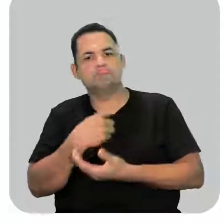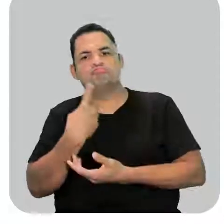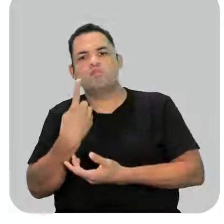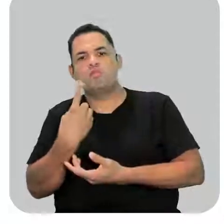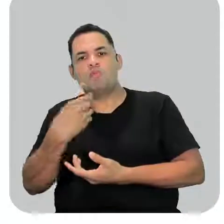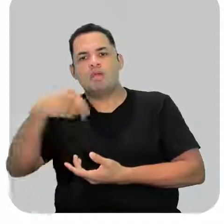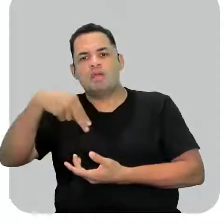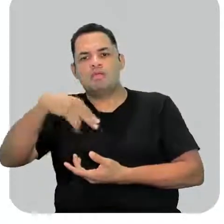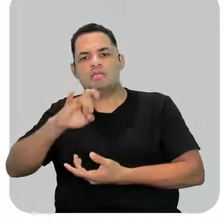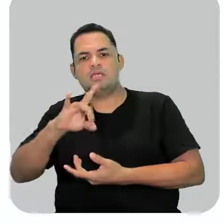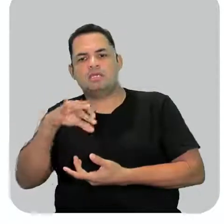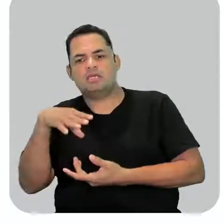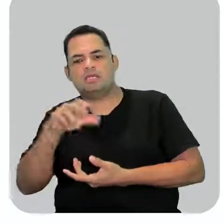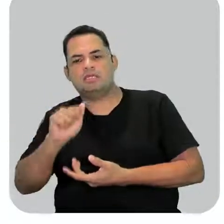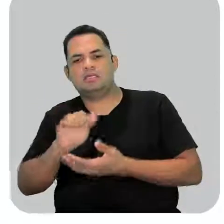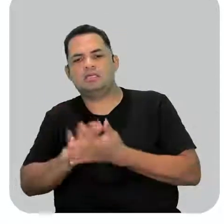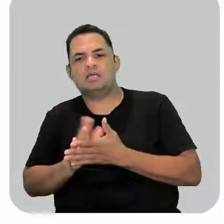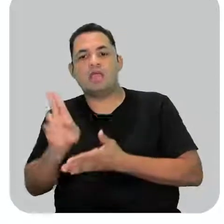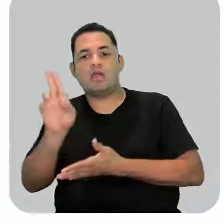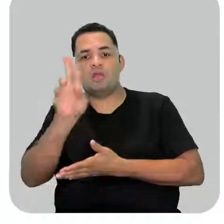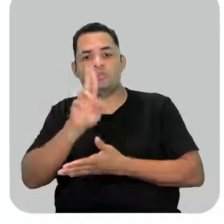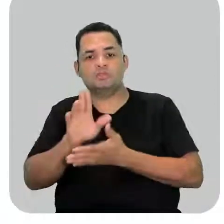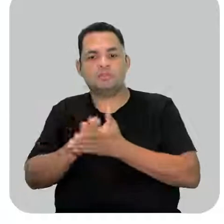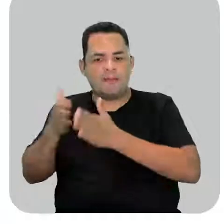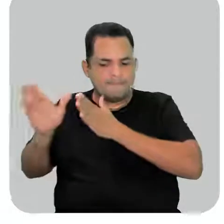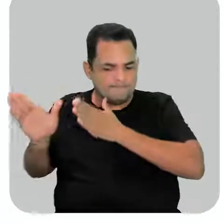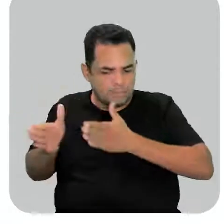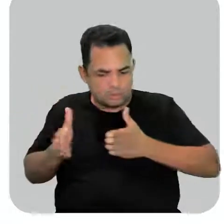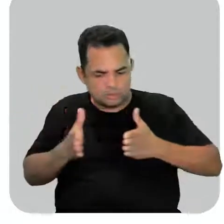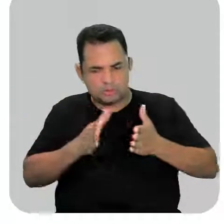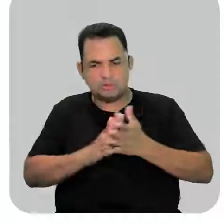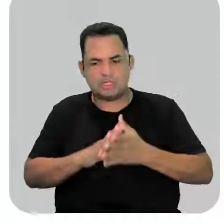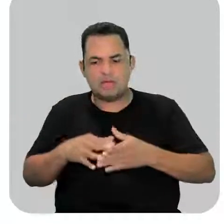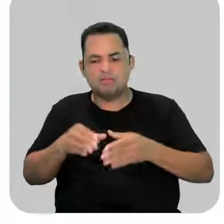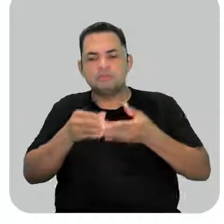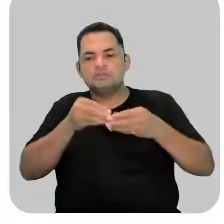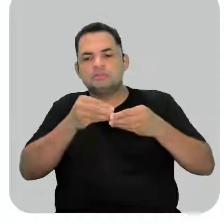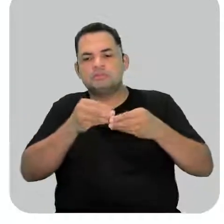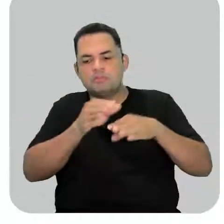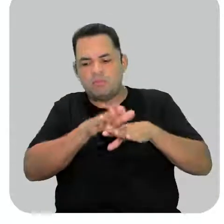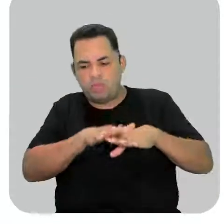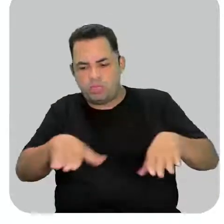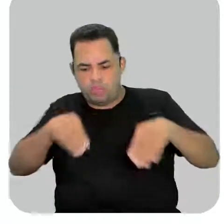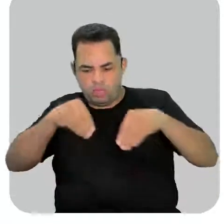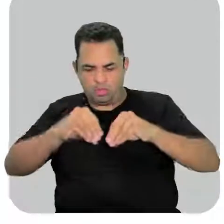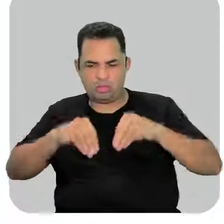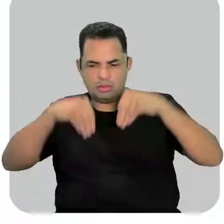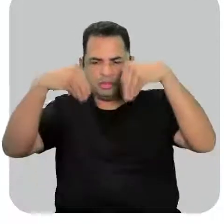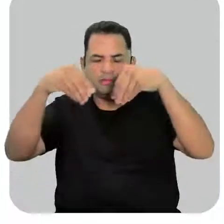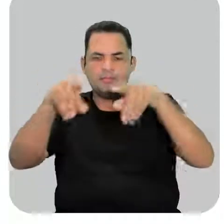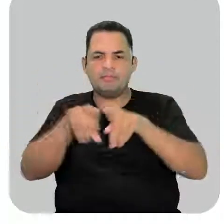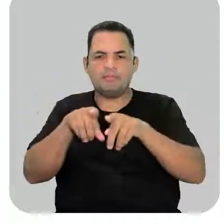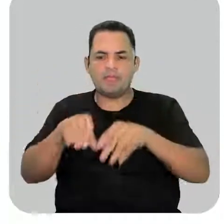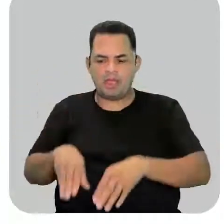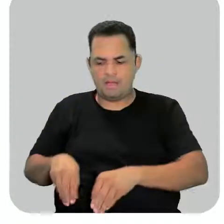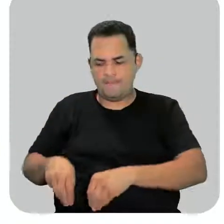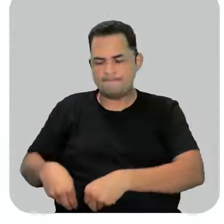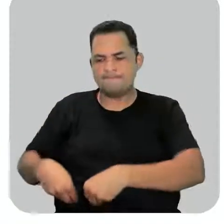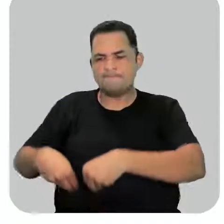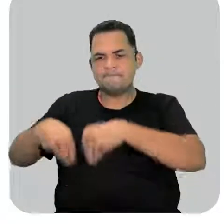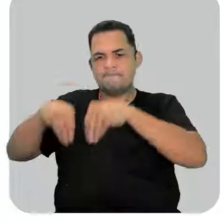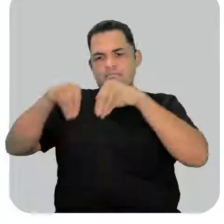é usada na fabricação de cobertores e tapetes. E ele dá para a gente a fórmula molecular, ou